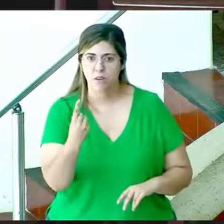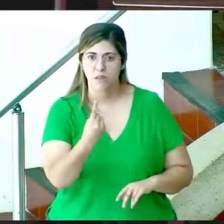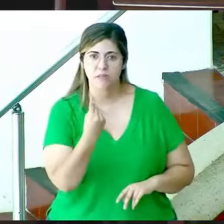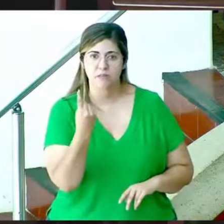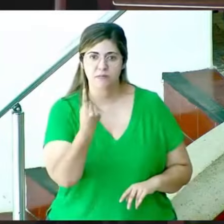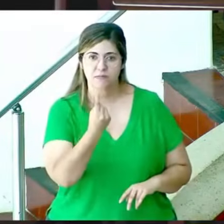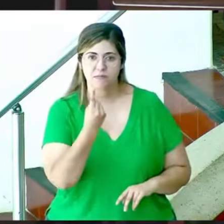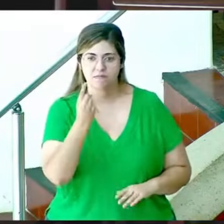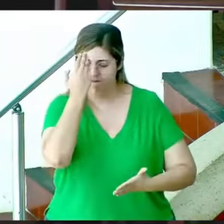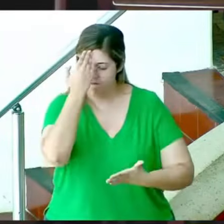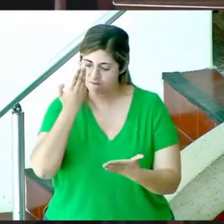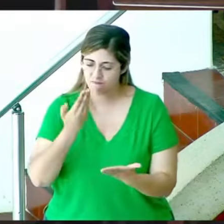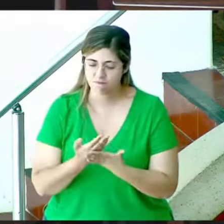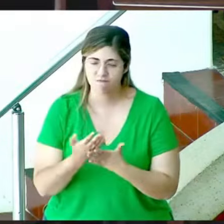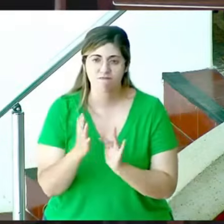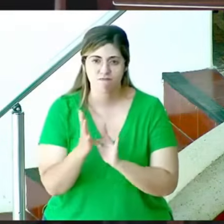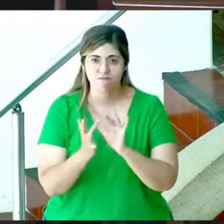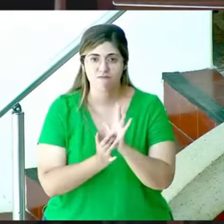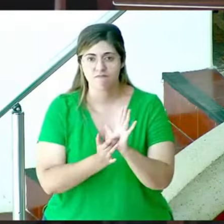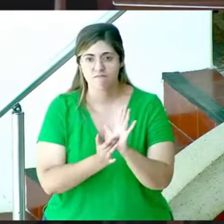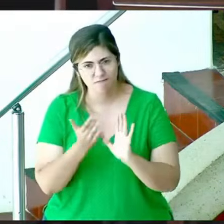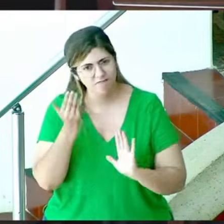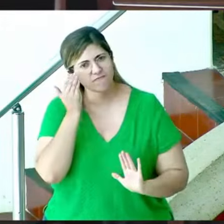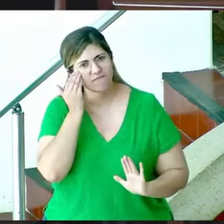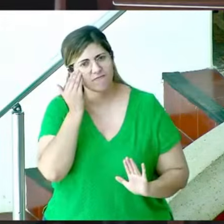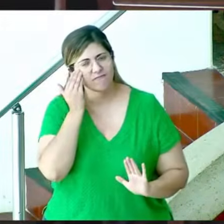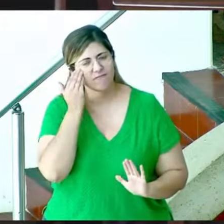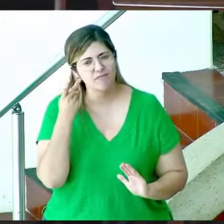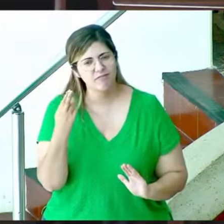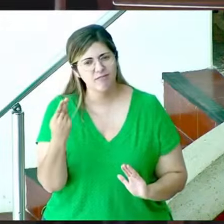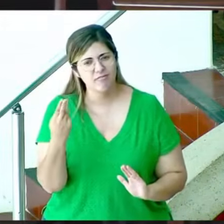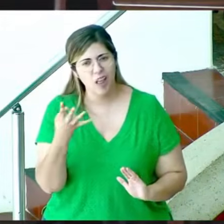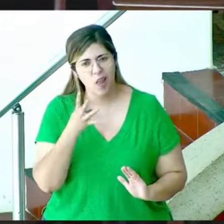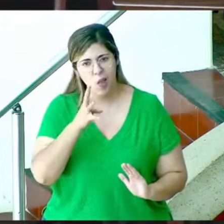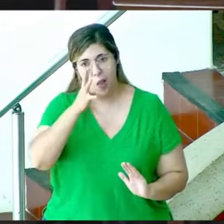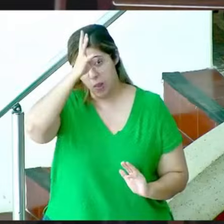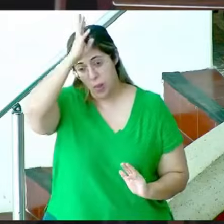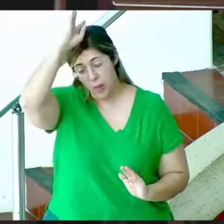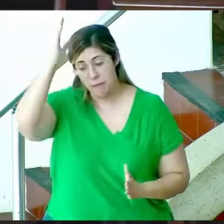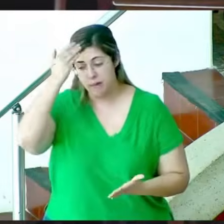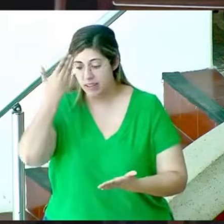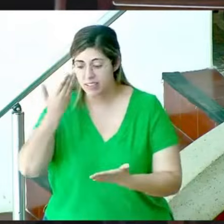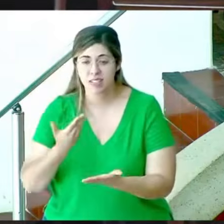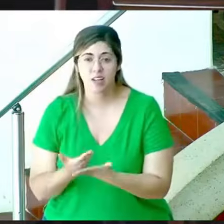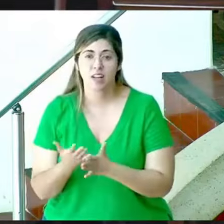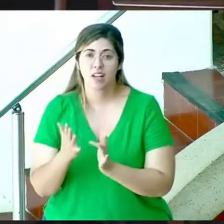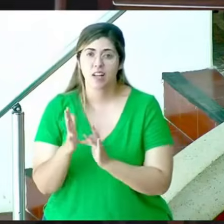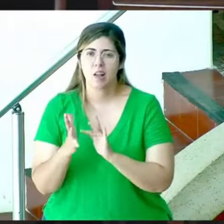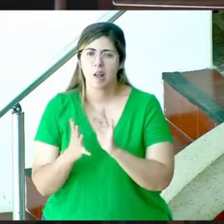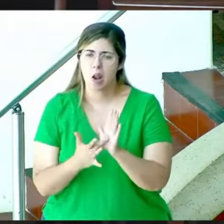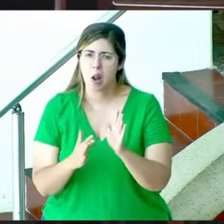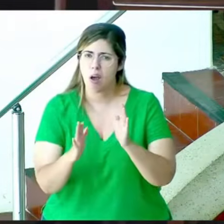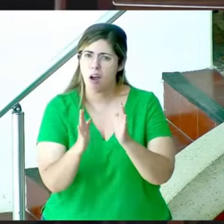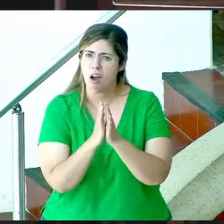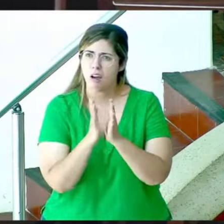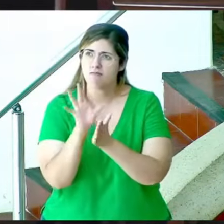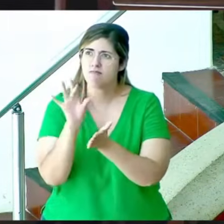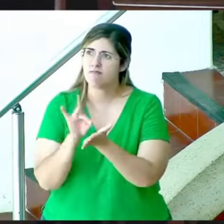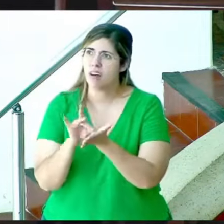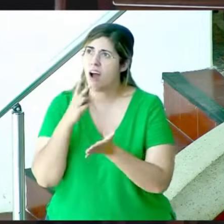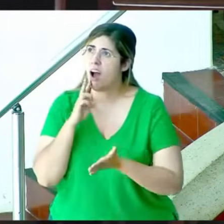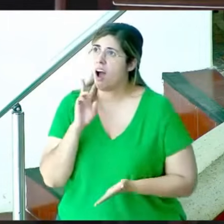desesperança, creu nele, como um centurião, que depois de ter feito o que fez contra ele, olha e diz assim,